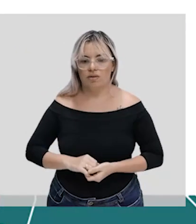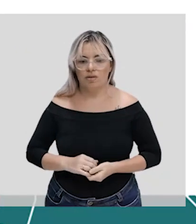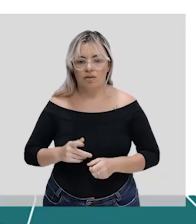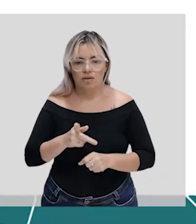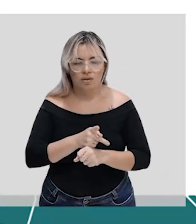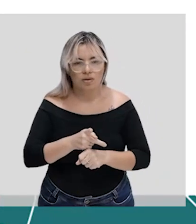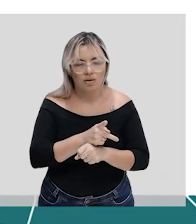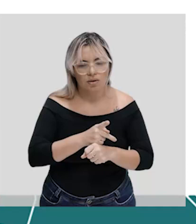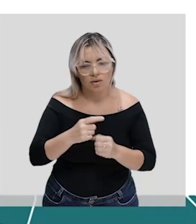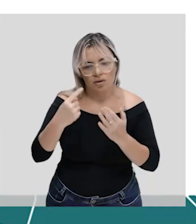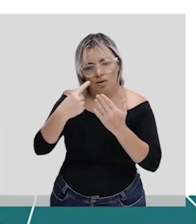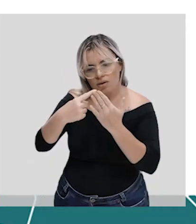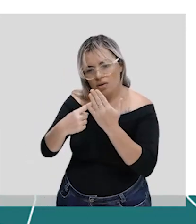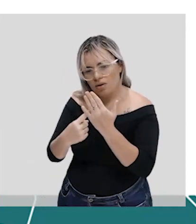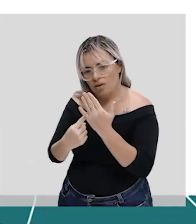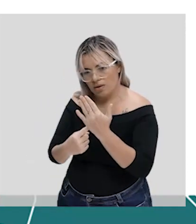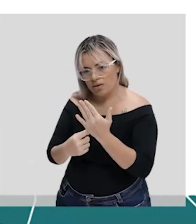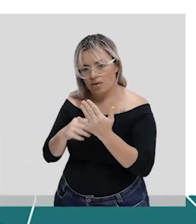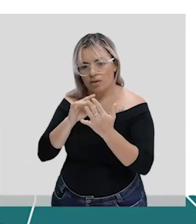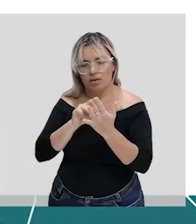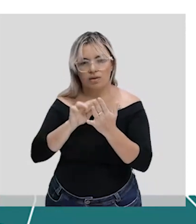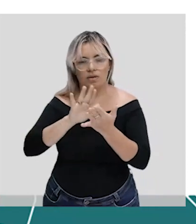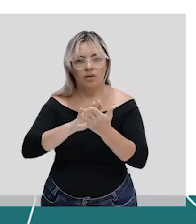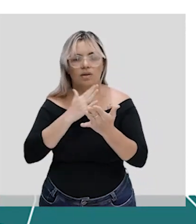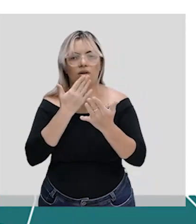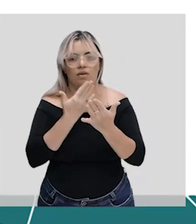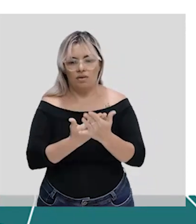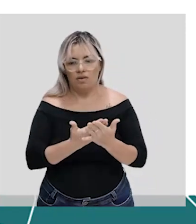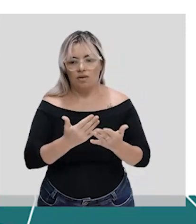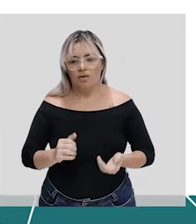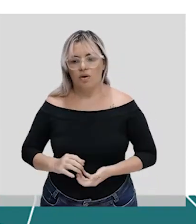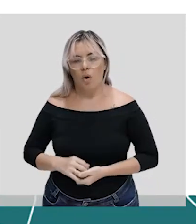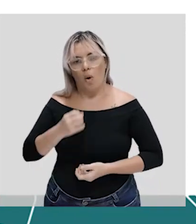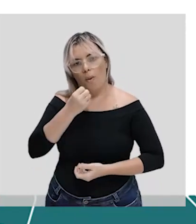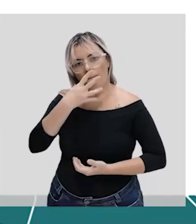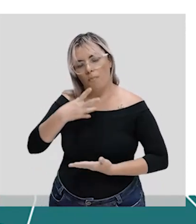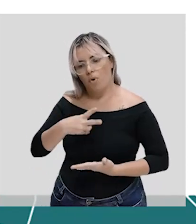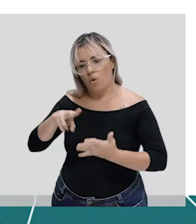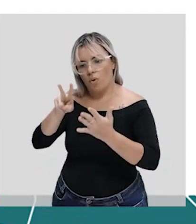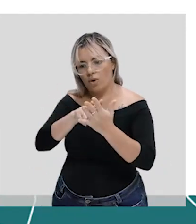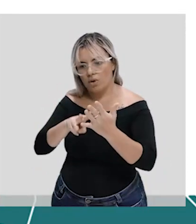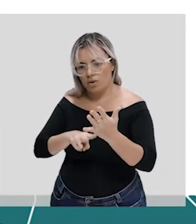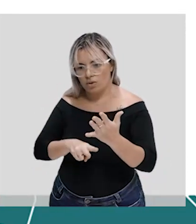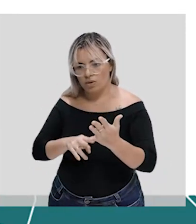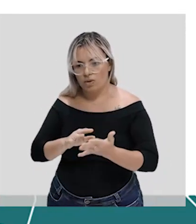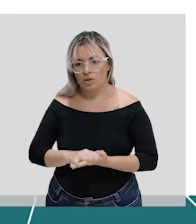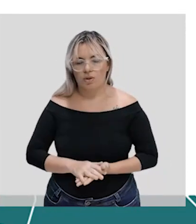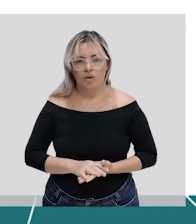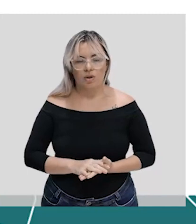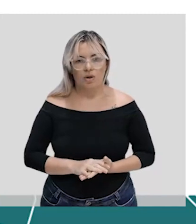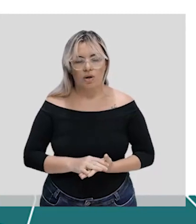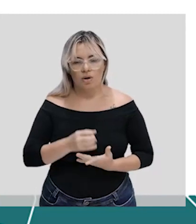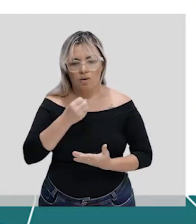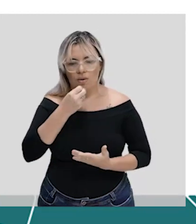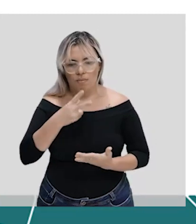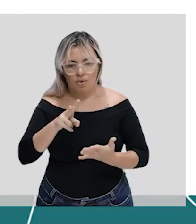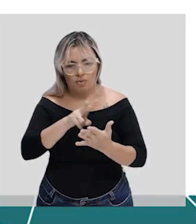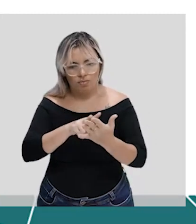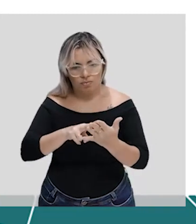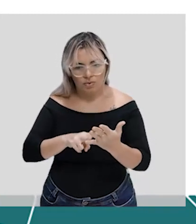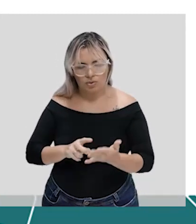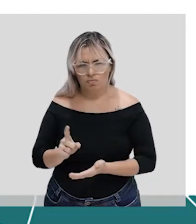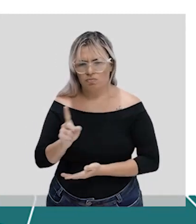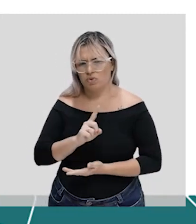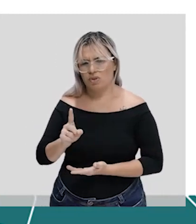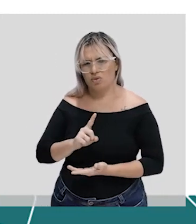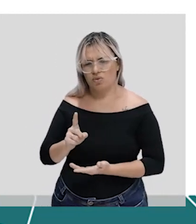buscar elementos que comprovem a sua interpretação. O bom leitor e a boa leitura não são ingênuos, são